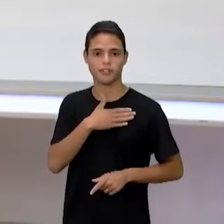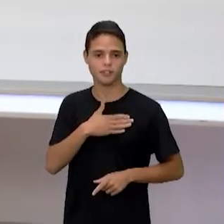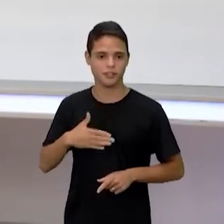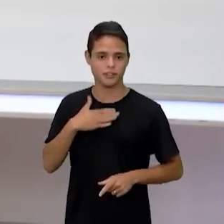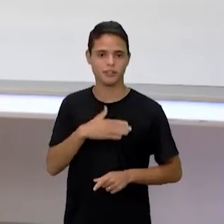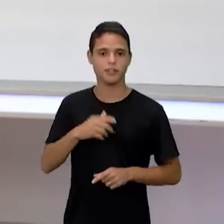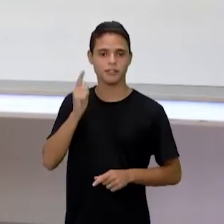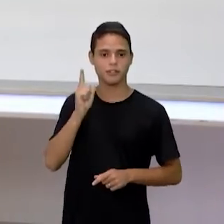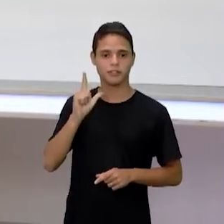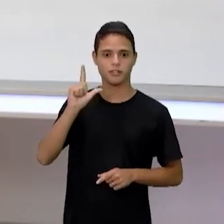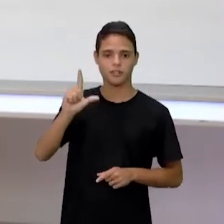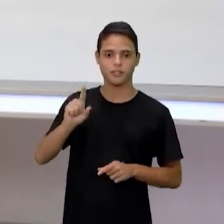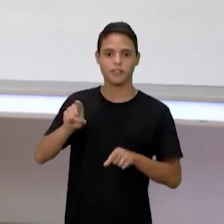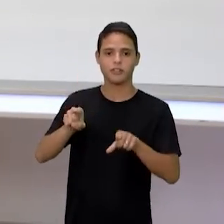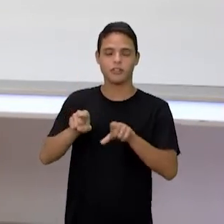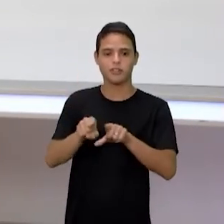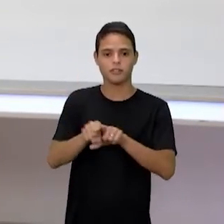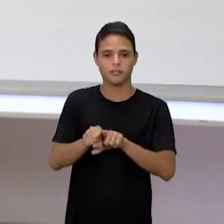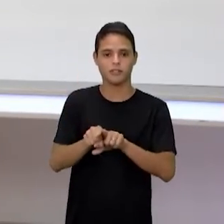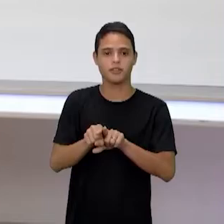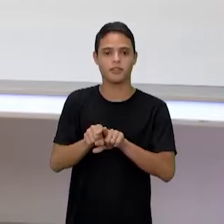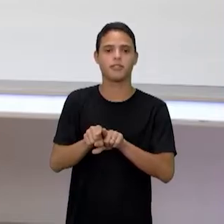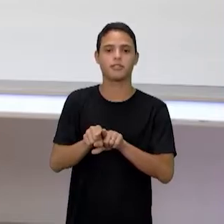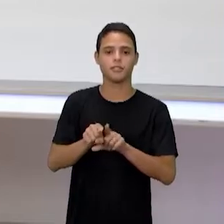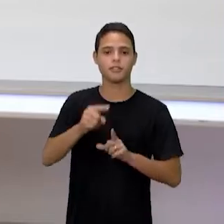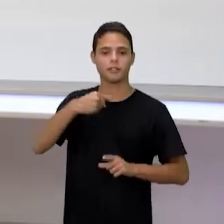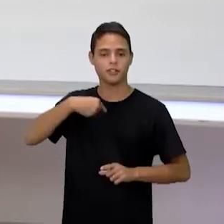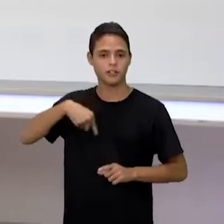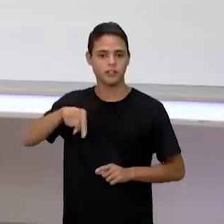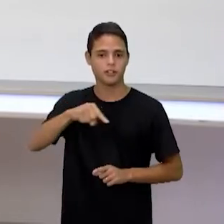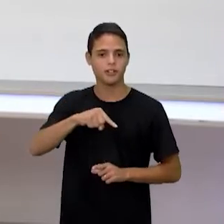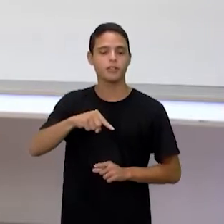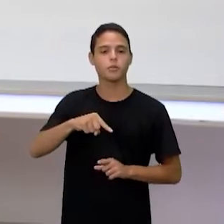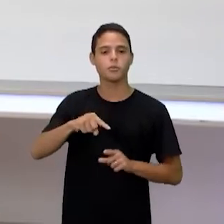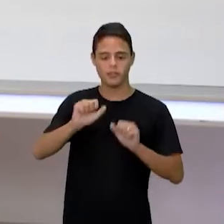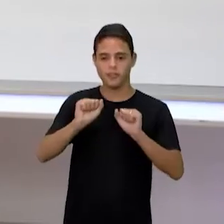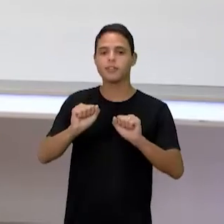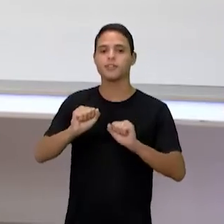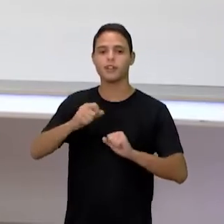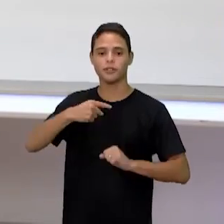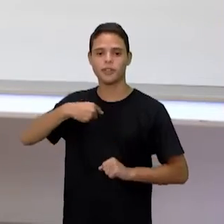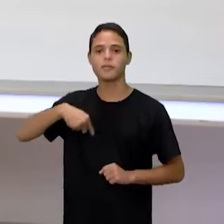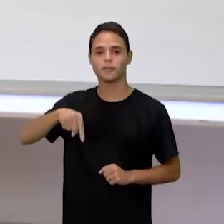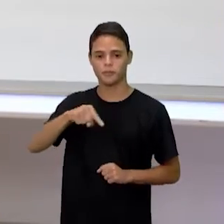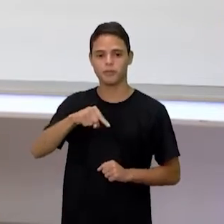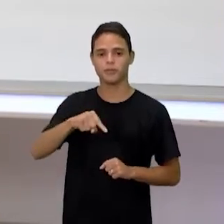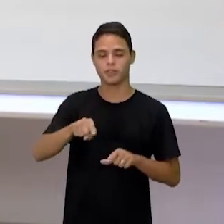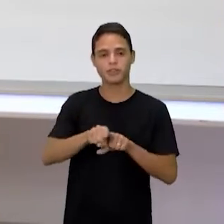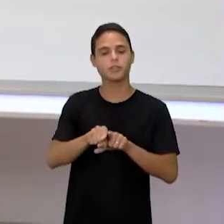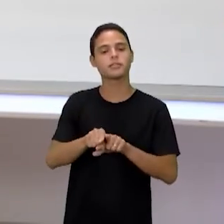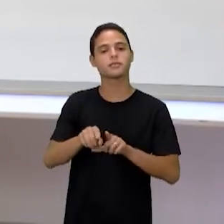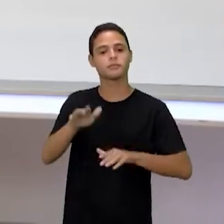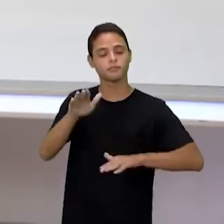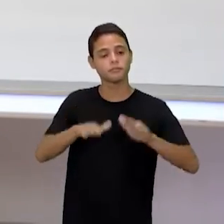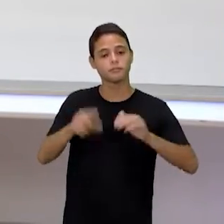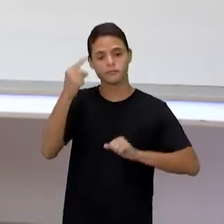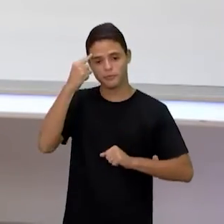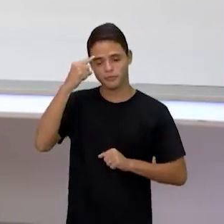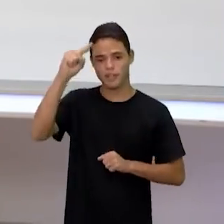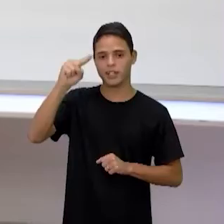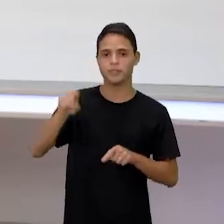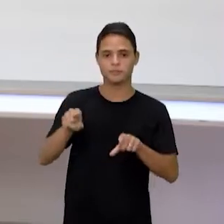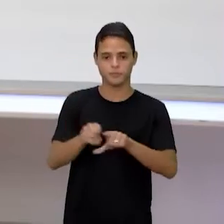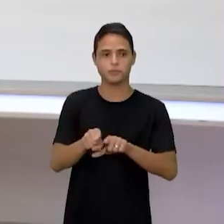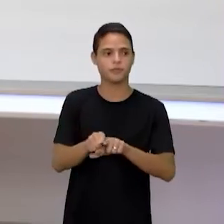um pouco mais efêmera, é lógico que esta intervenção artística durou pouco. Porém, né, deu aí a ideia para